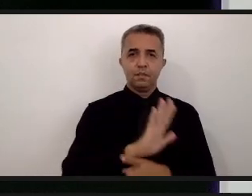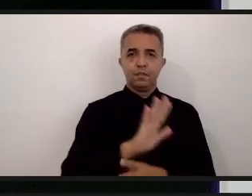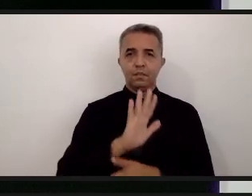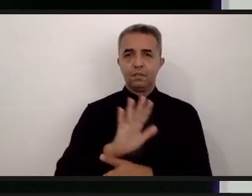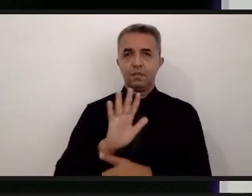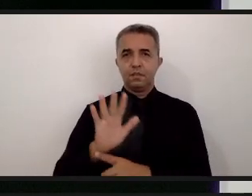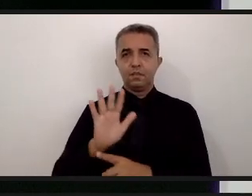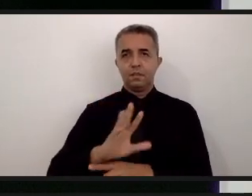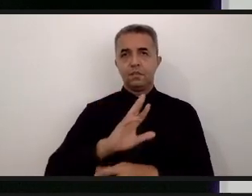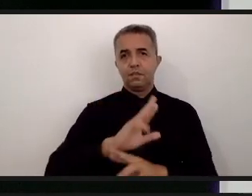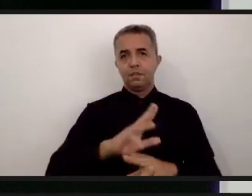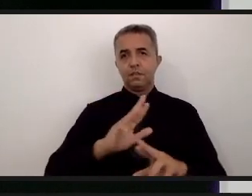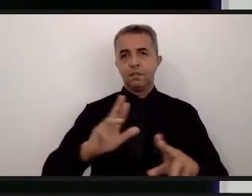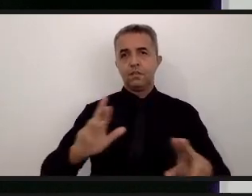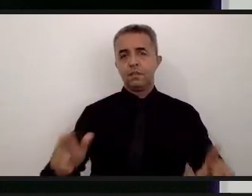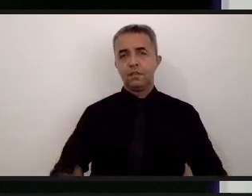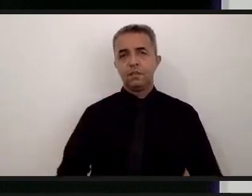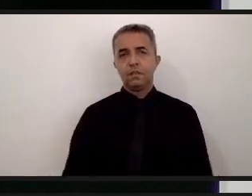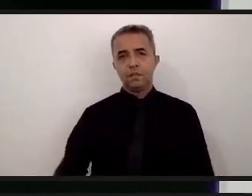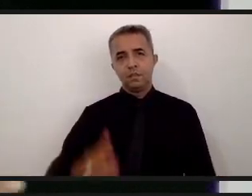próximo. Obrigada.